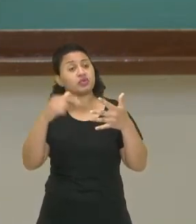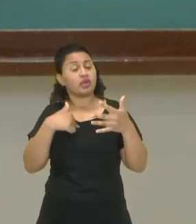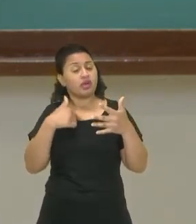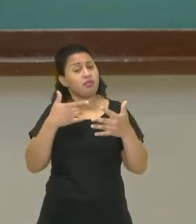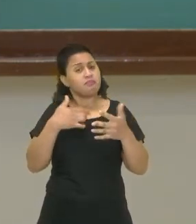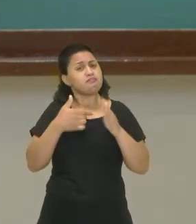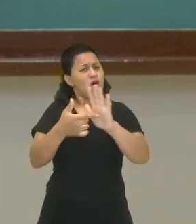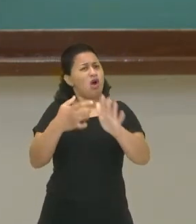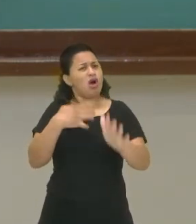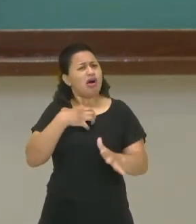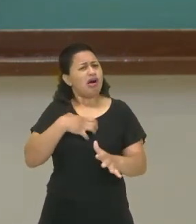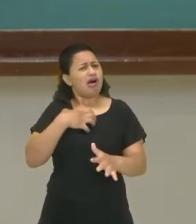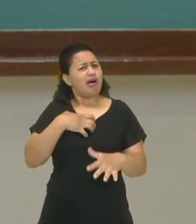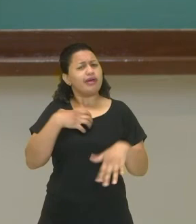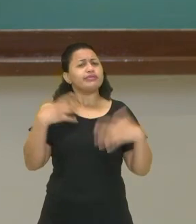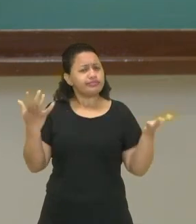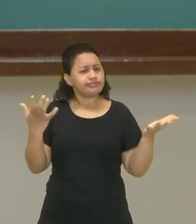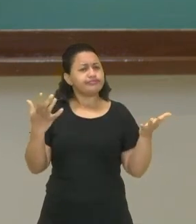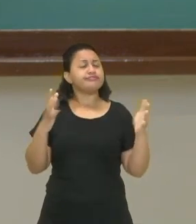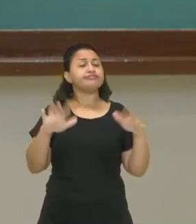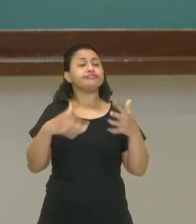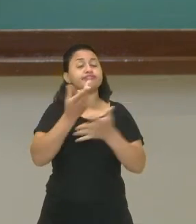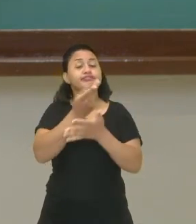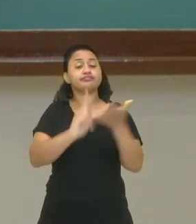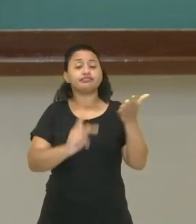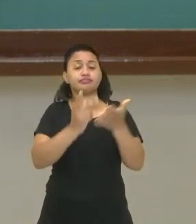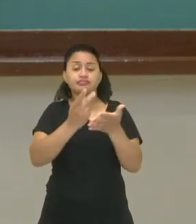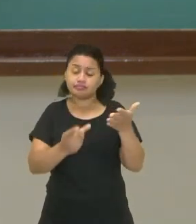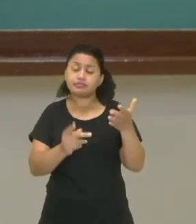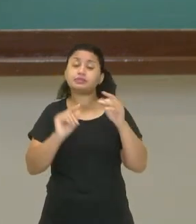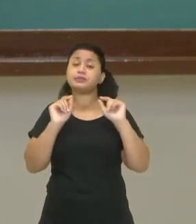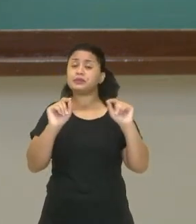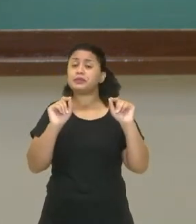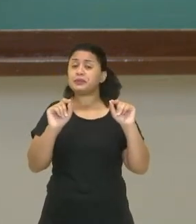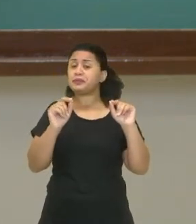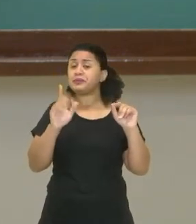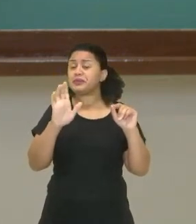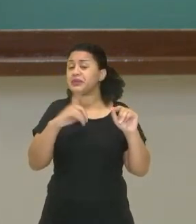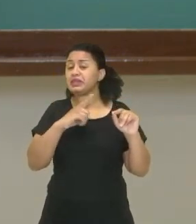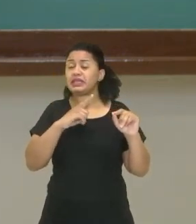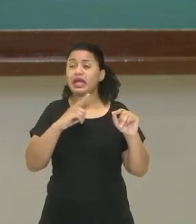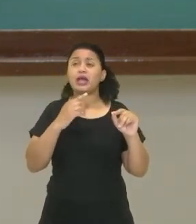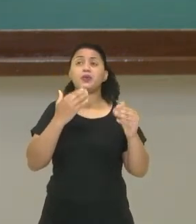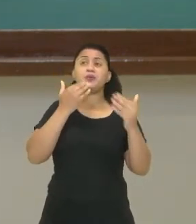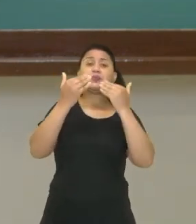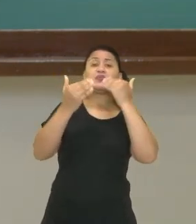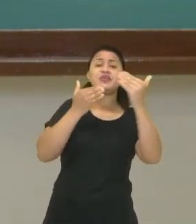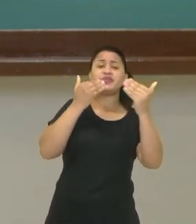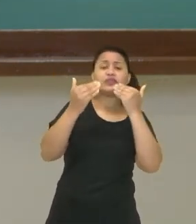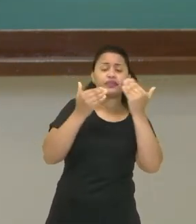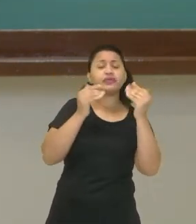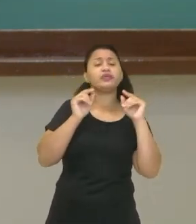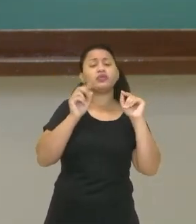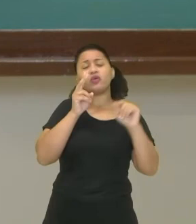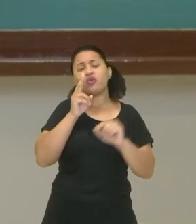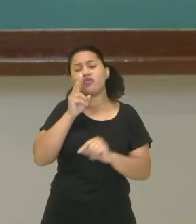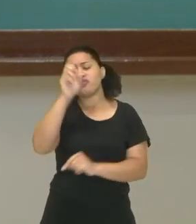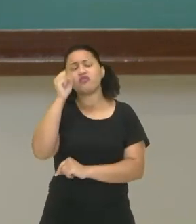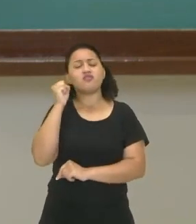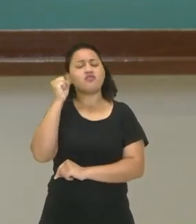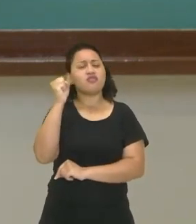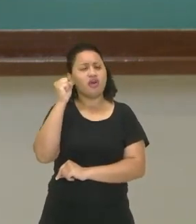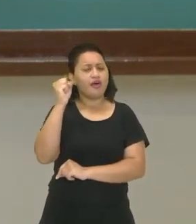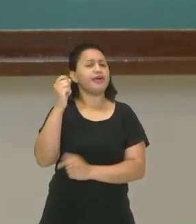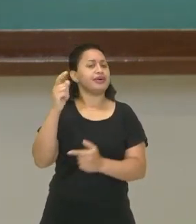indignação. Então, o poema por si só, né, já tem uma invocação bastante forte,